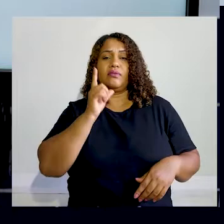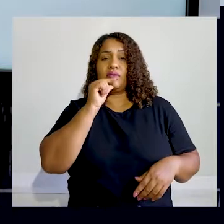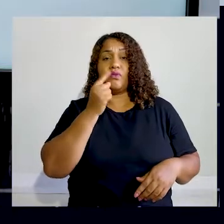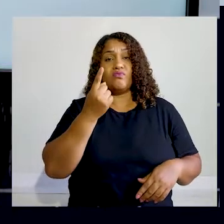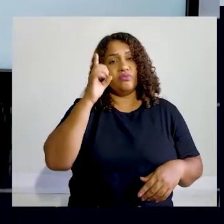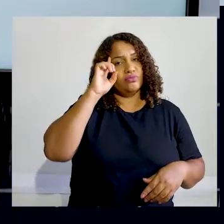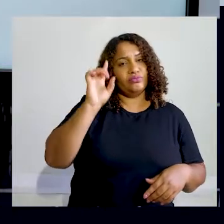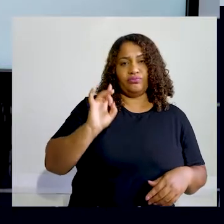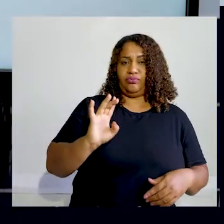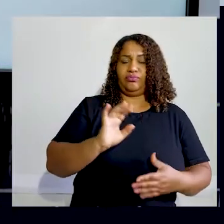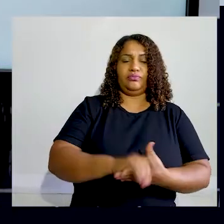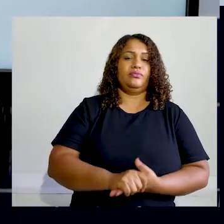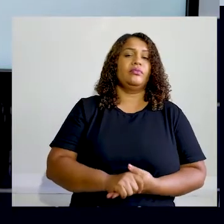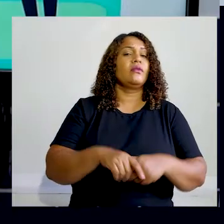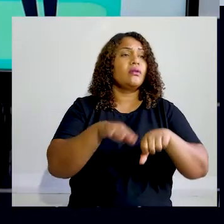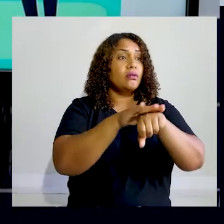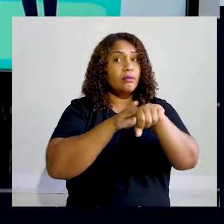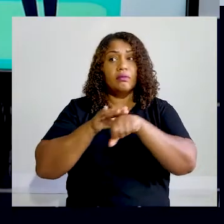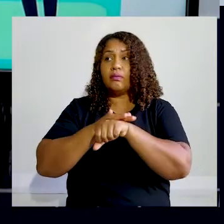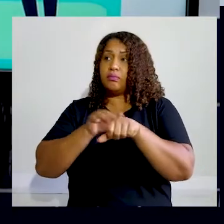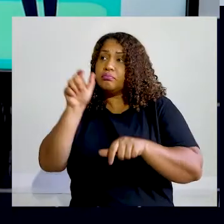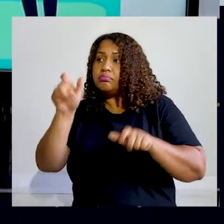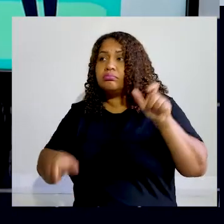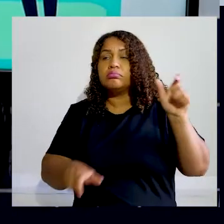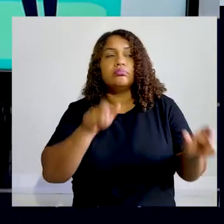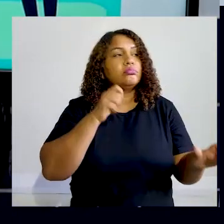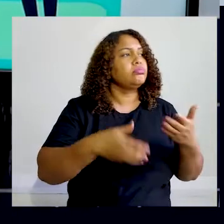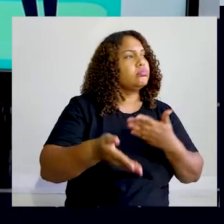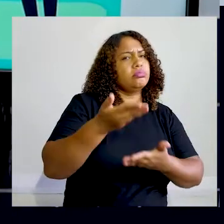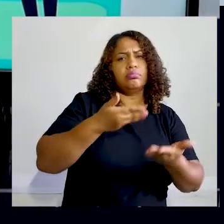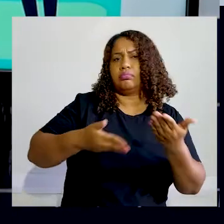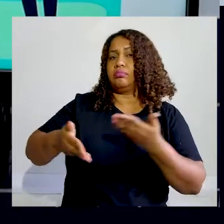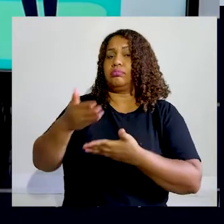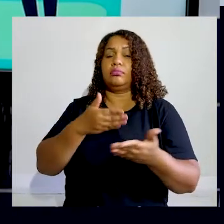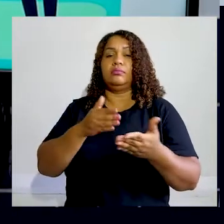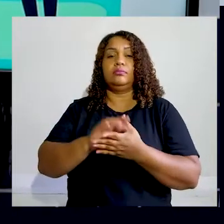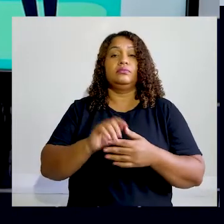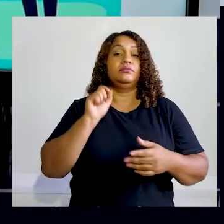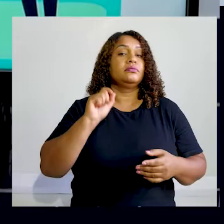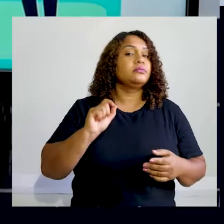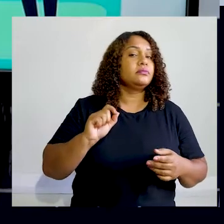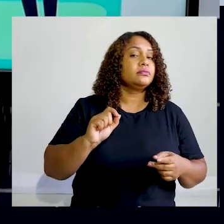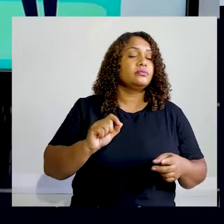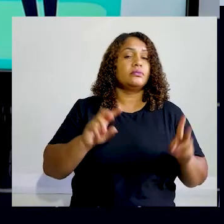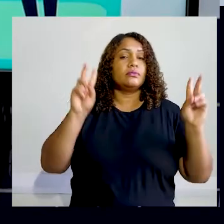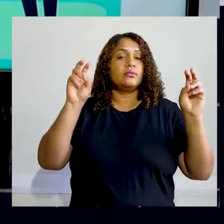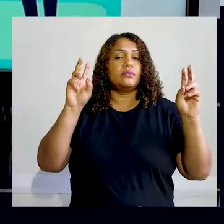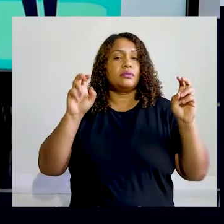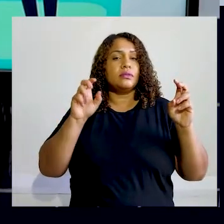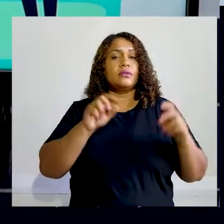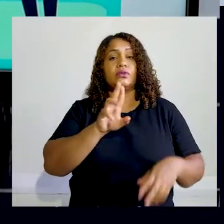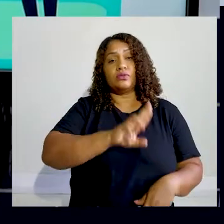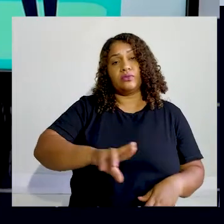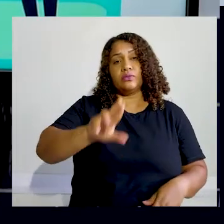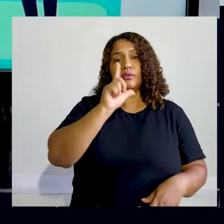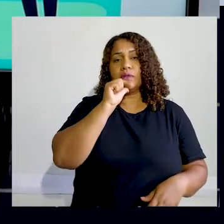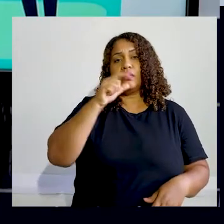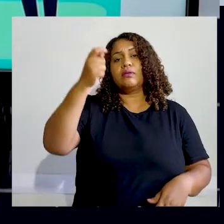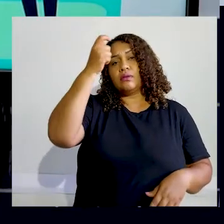só dia. Converse com as pessoas à sua volta sobre o consumo consciente de